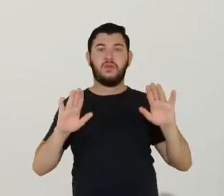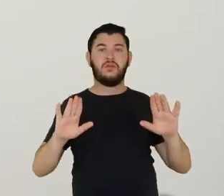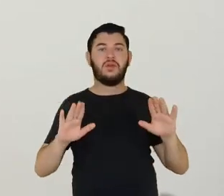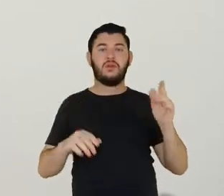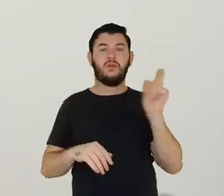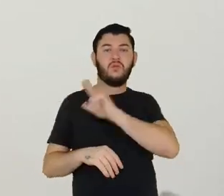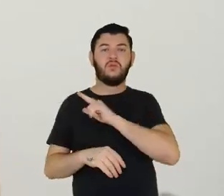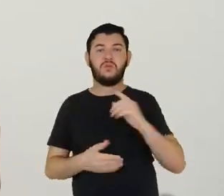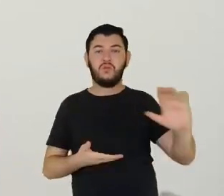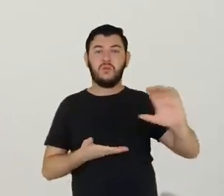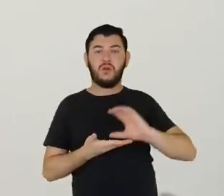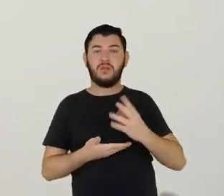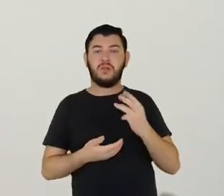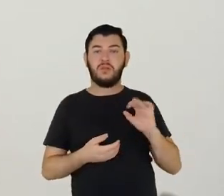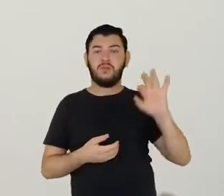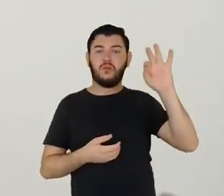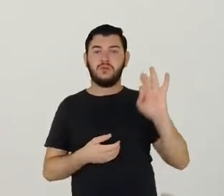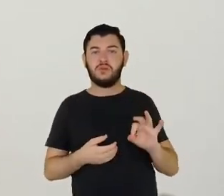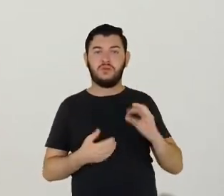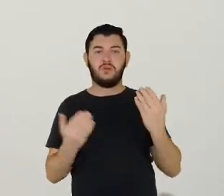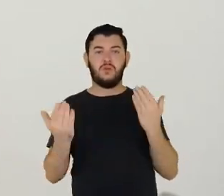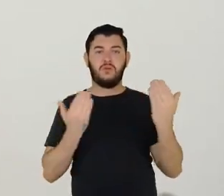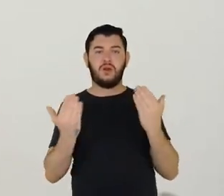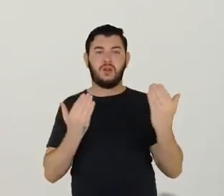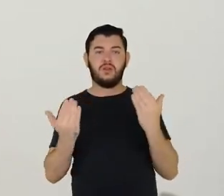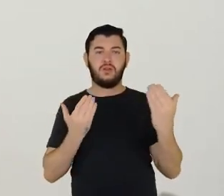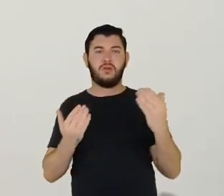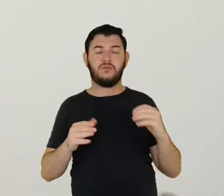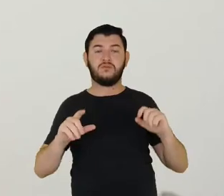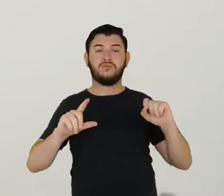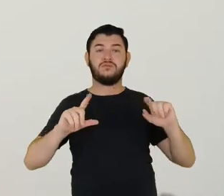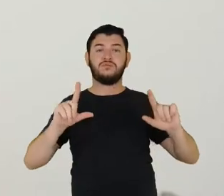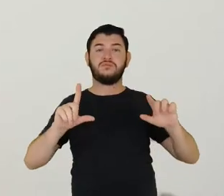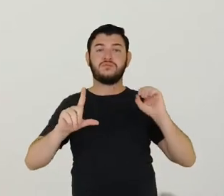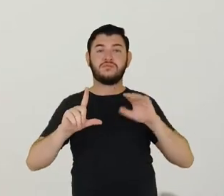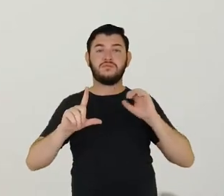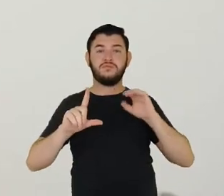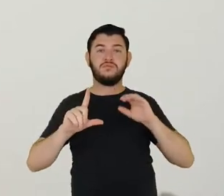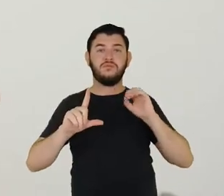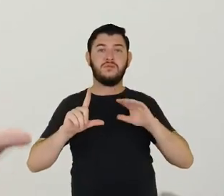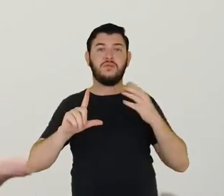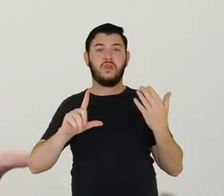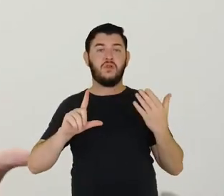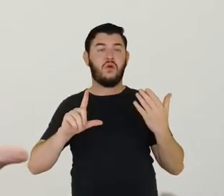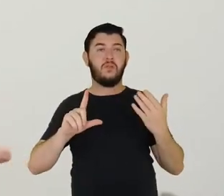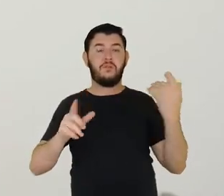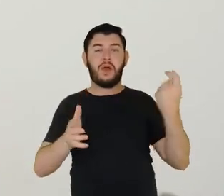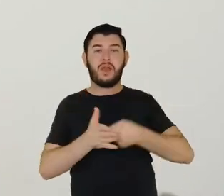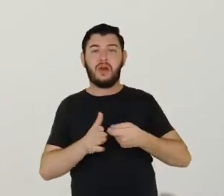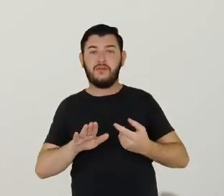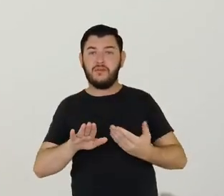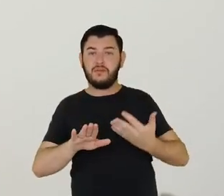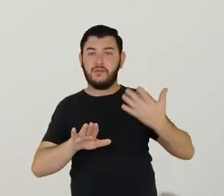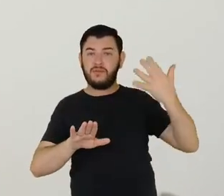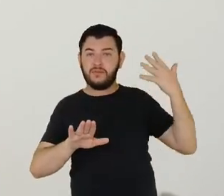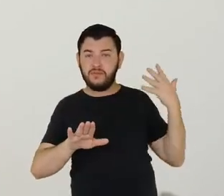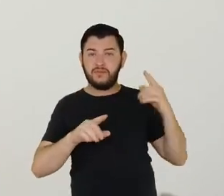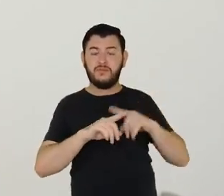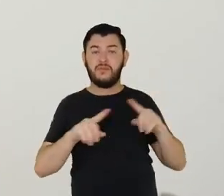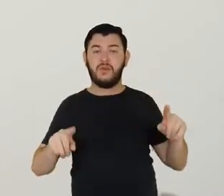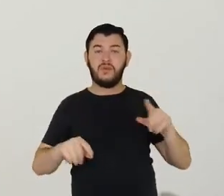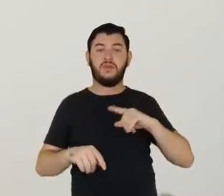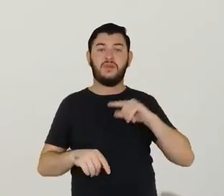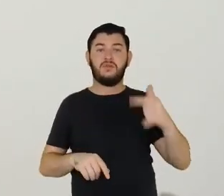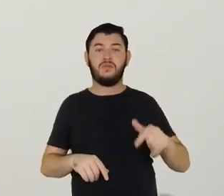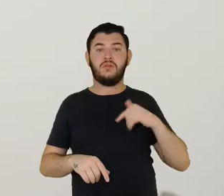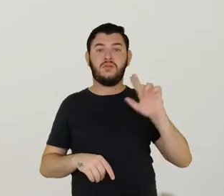se organizar, assim como os atores deixam hoje de ganhar direito autoral. Chama direitos conexos, que tem na lei. Perfeito. A